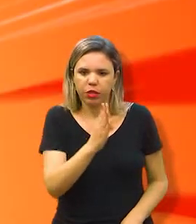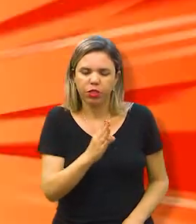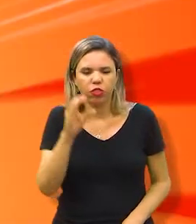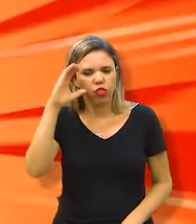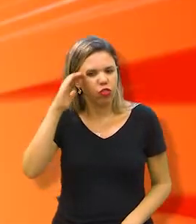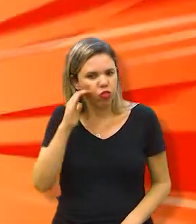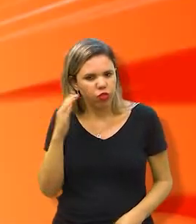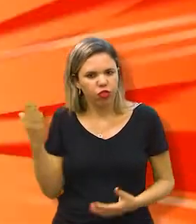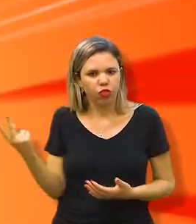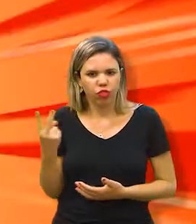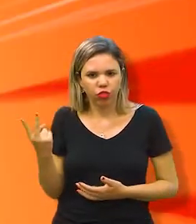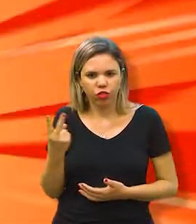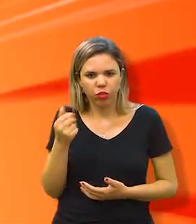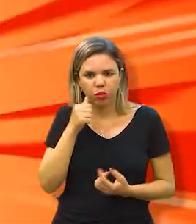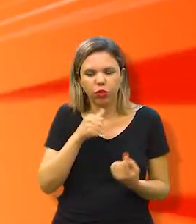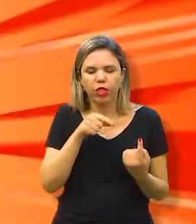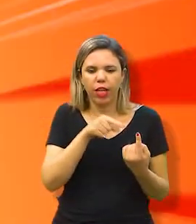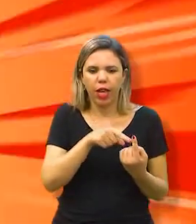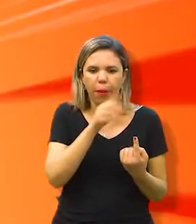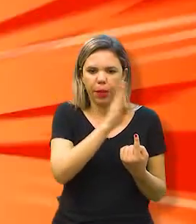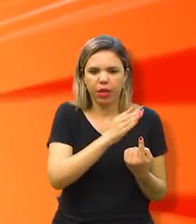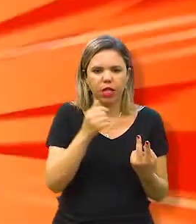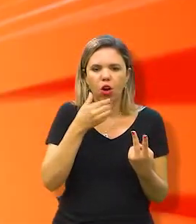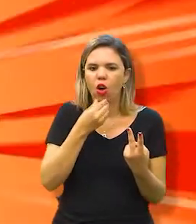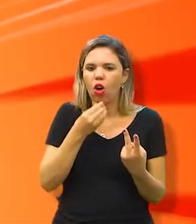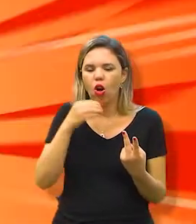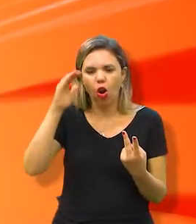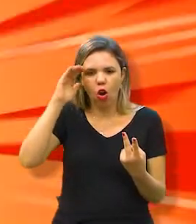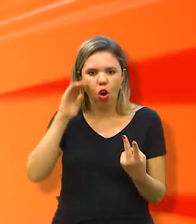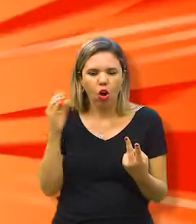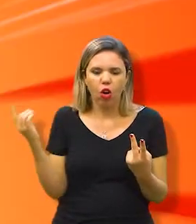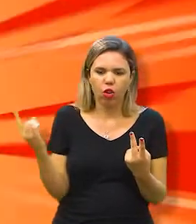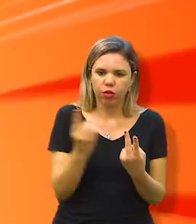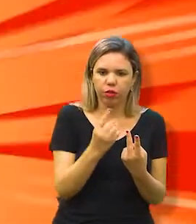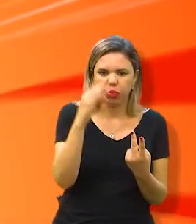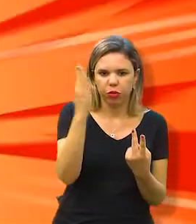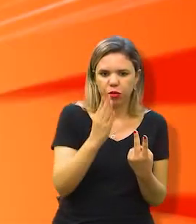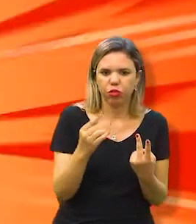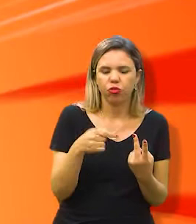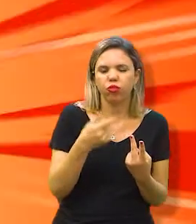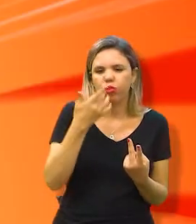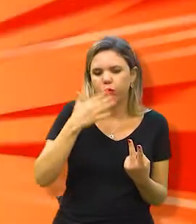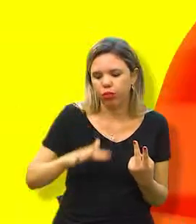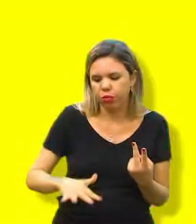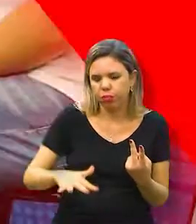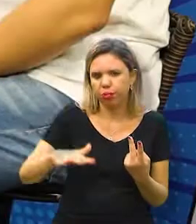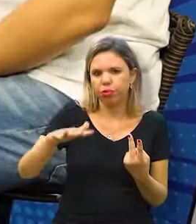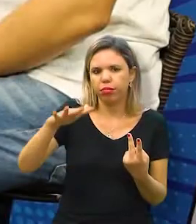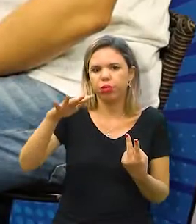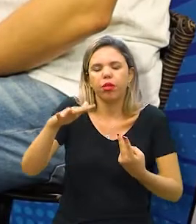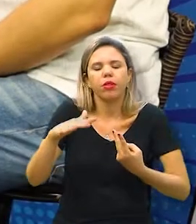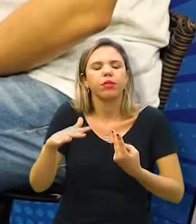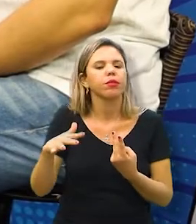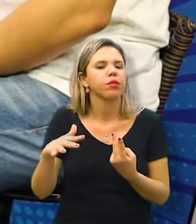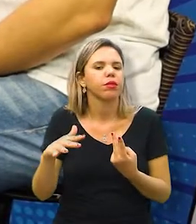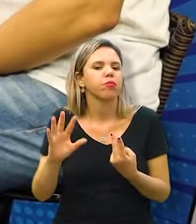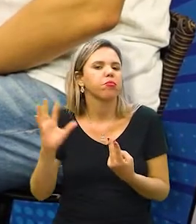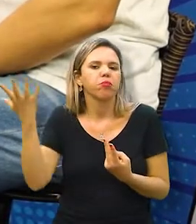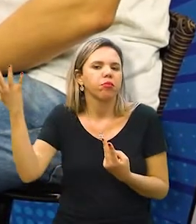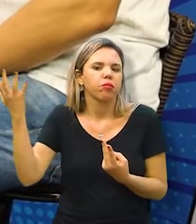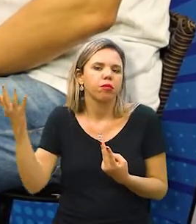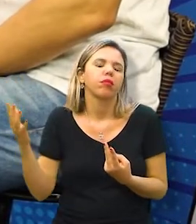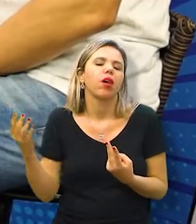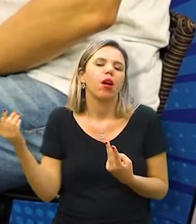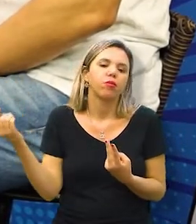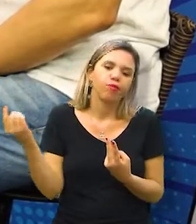e coreano. Ela brasileira e ele coreano. Eles vêm para o Brasil criança ainda, por um